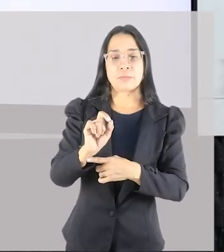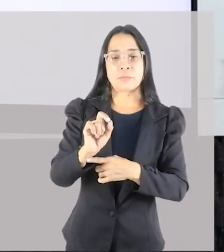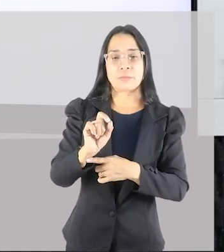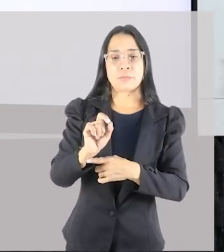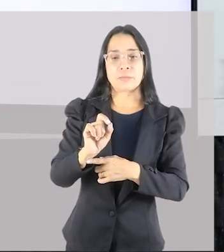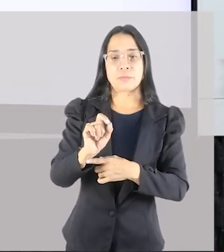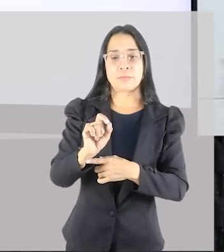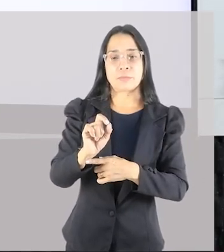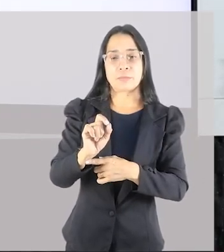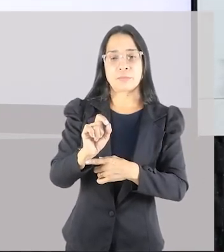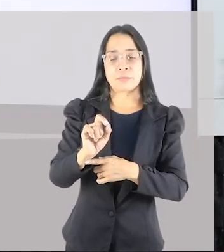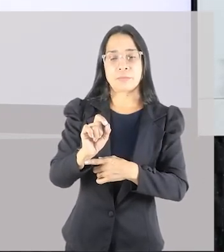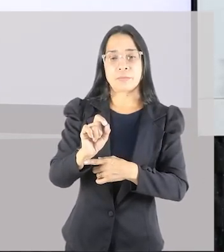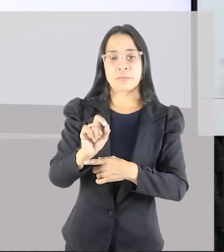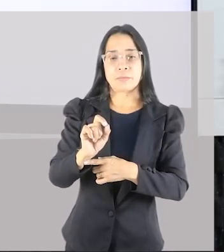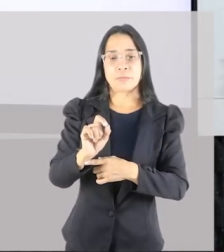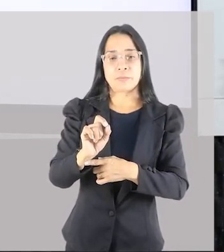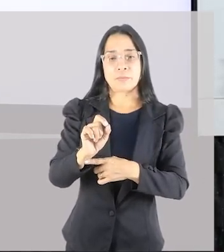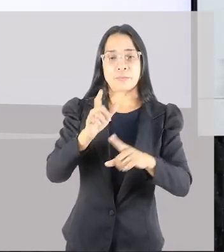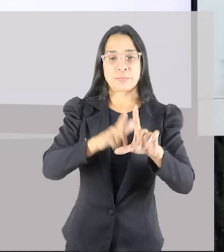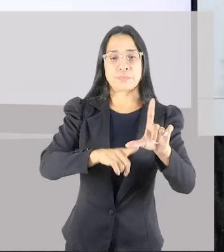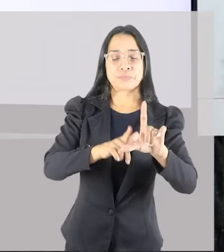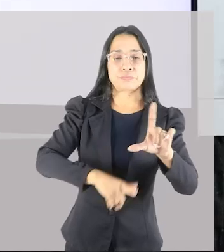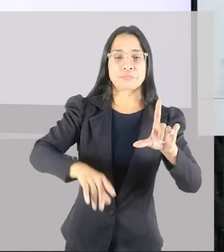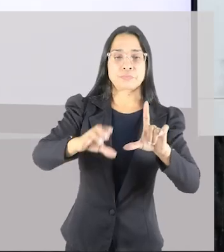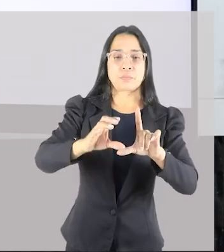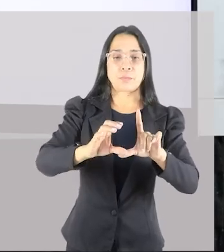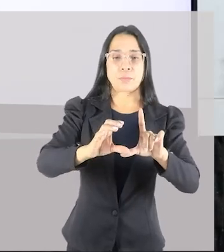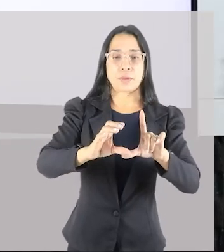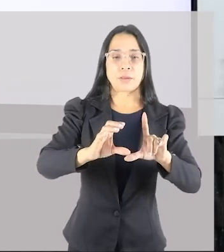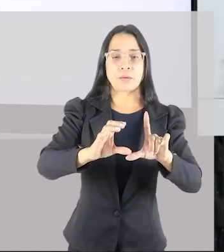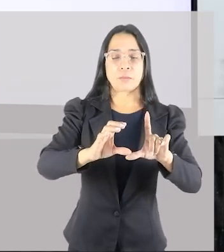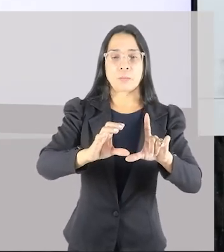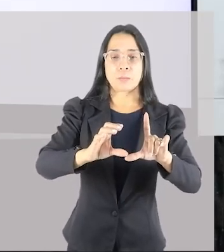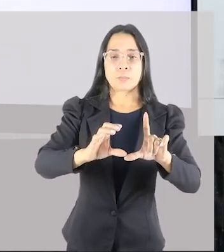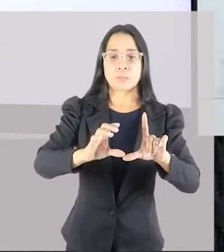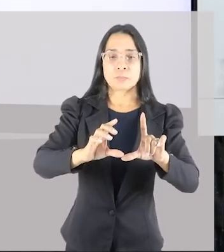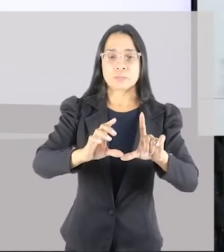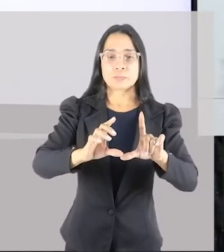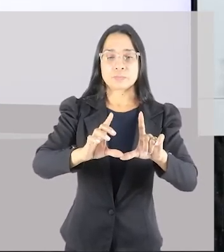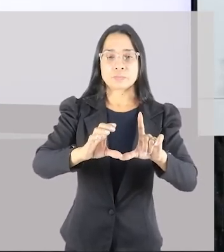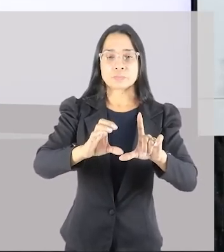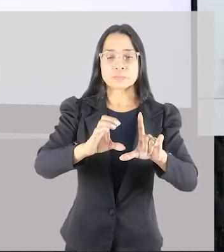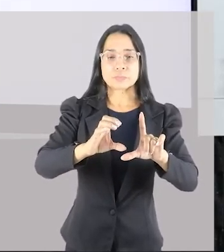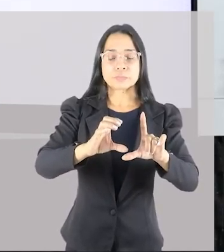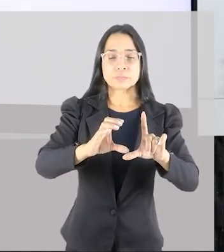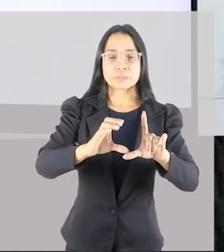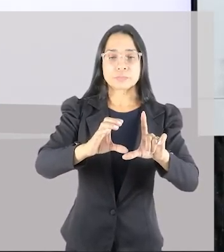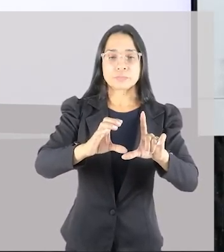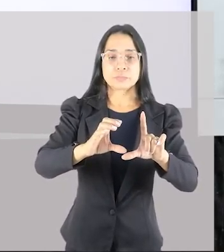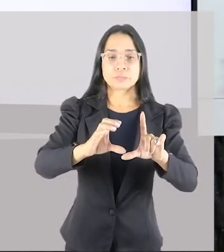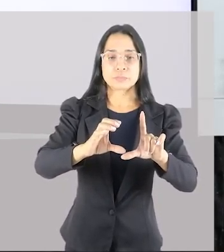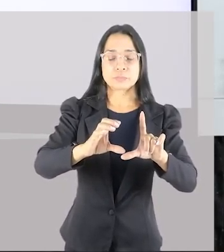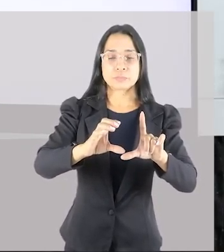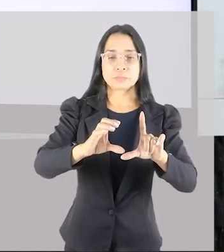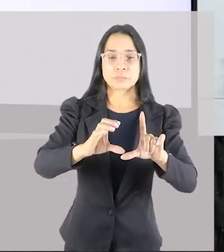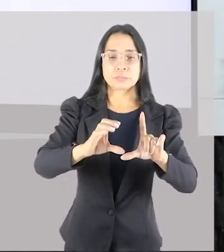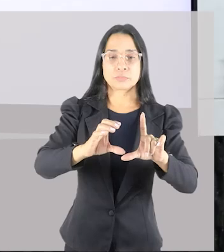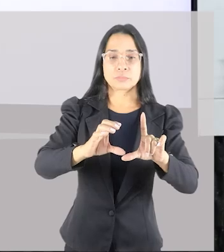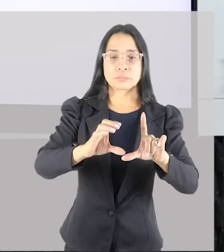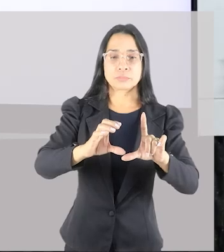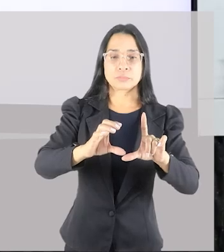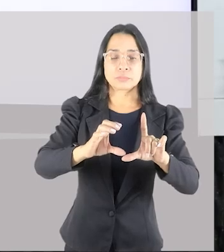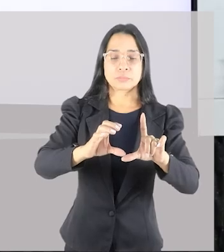mesmo Liberal clássica socialismo científico socialismo científico é marxista Com